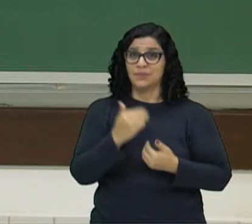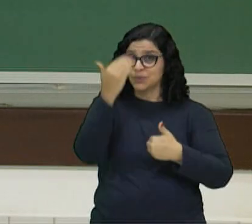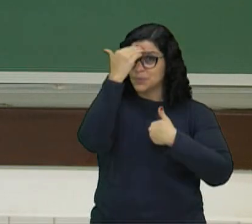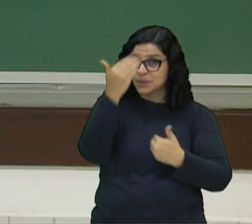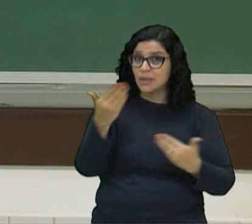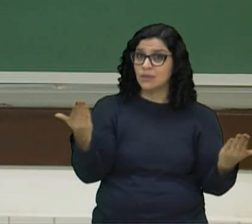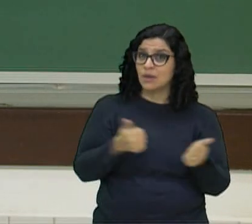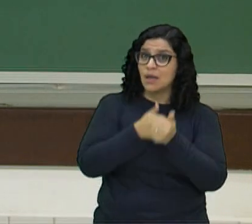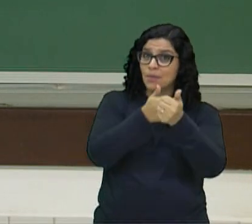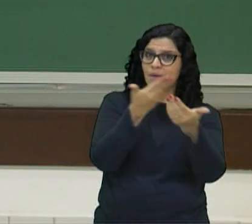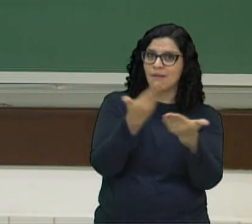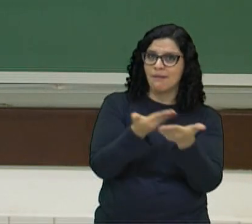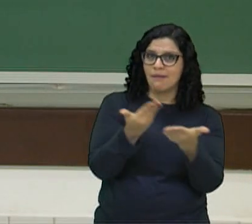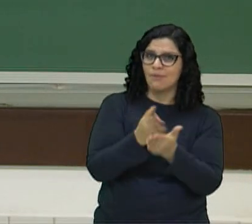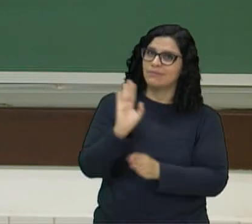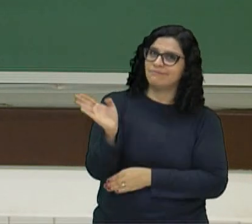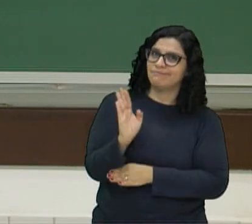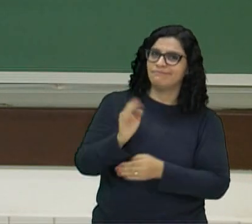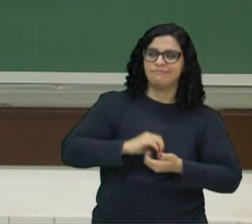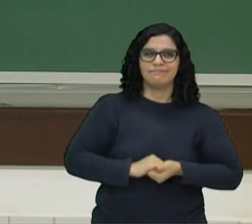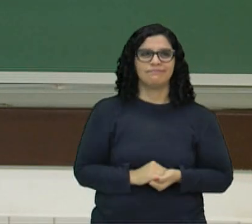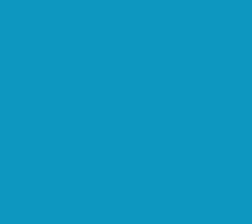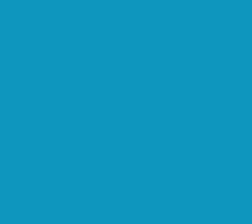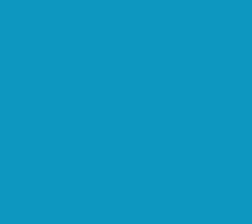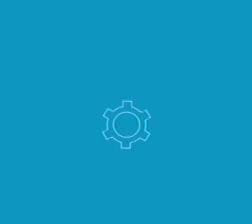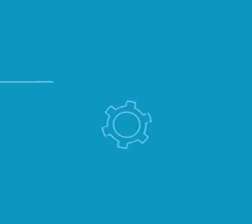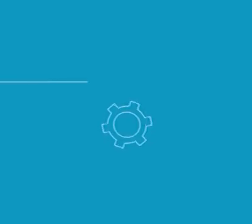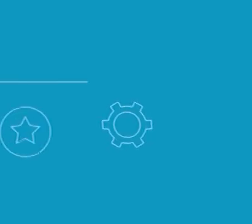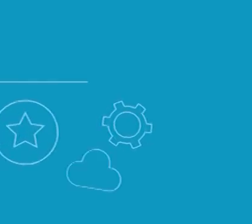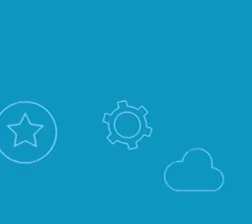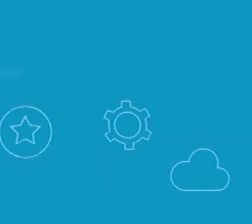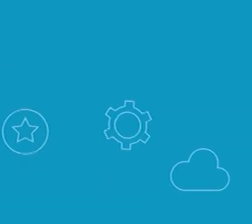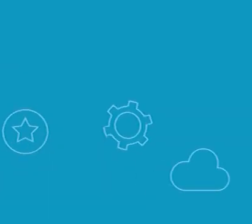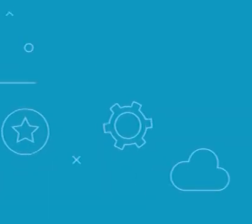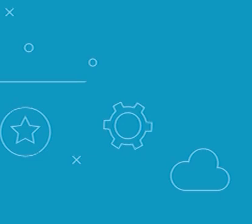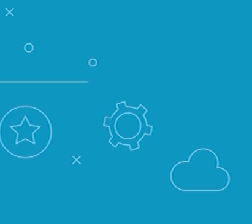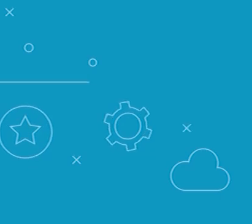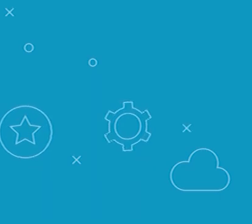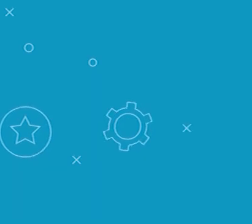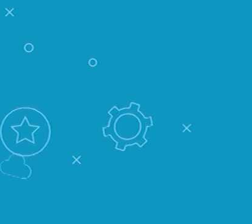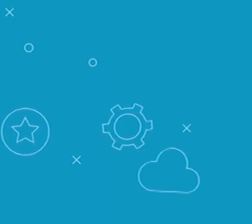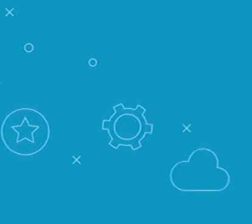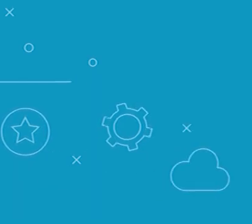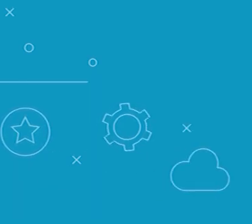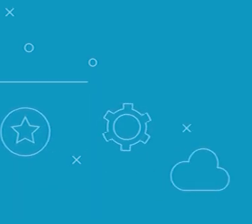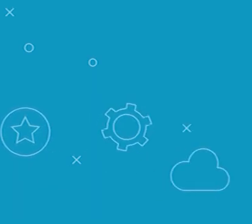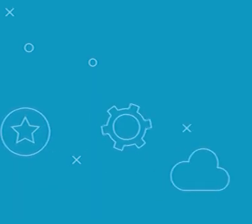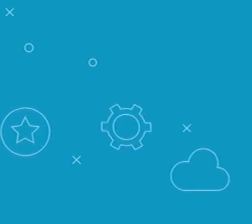Obrigado por acompanhar mais essa aula e até a próxima.